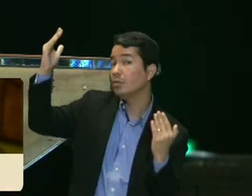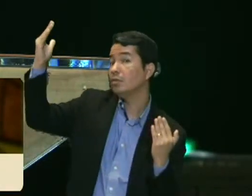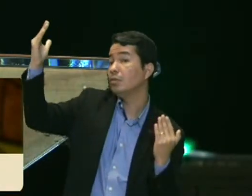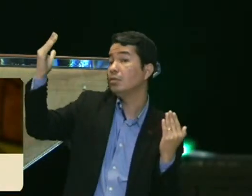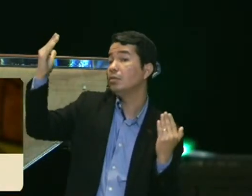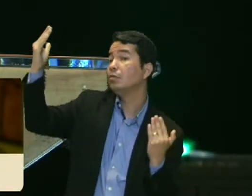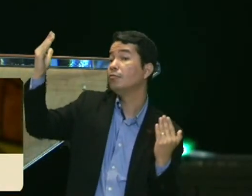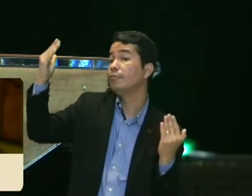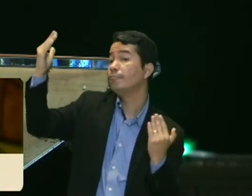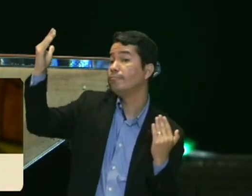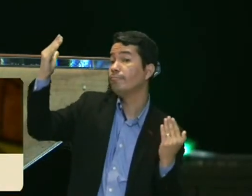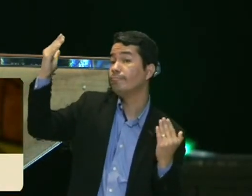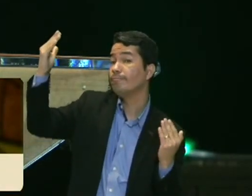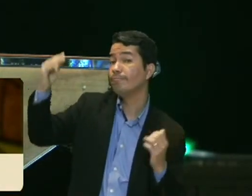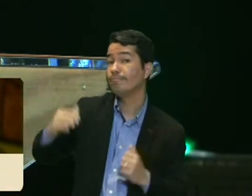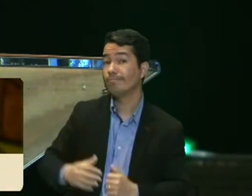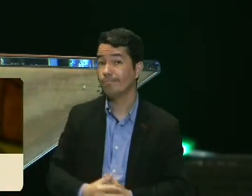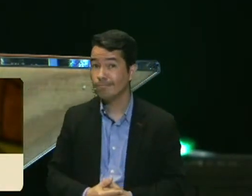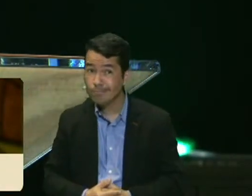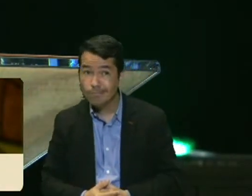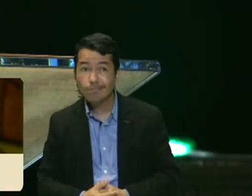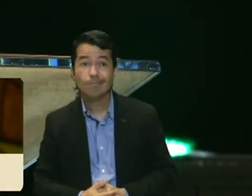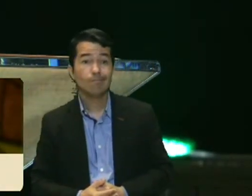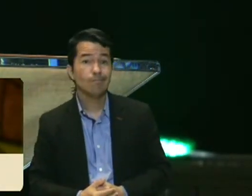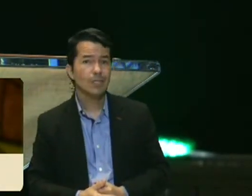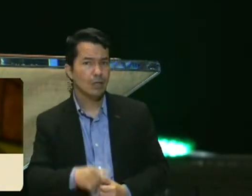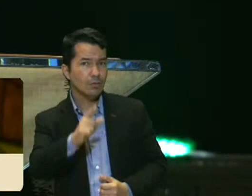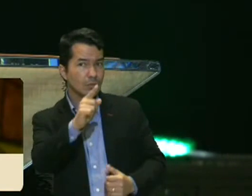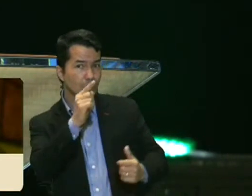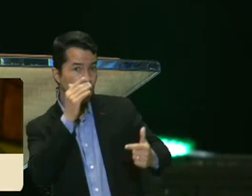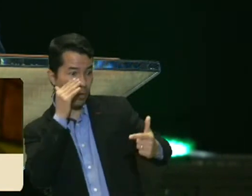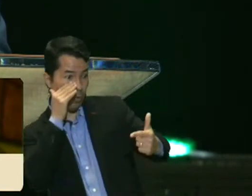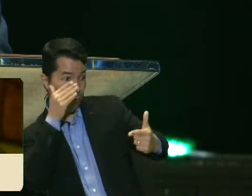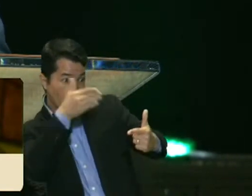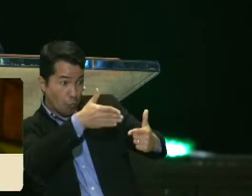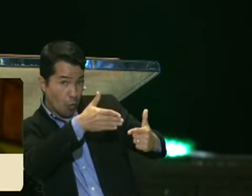próprio Senhor que nós falamos que cremos?